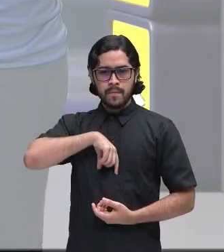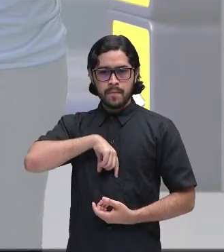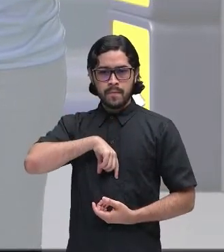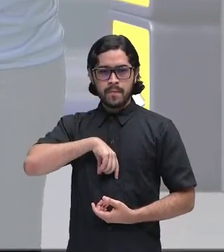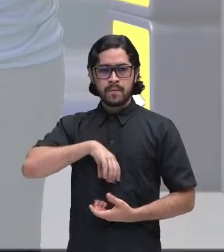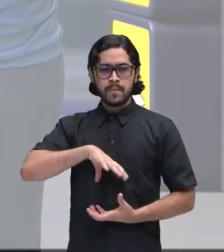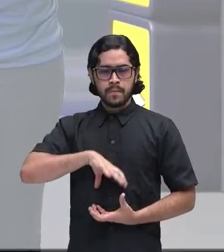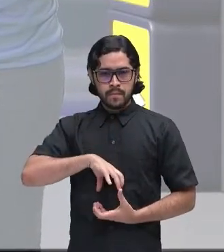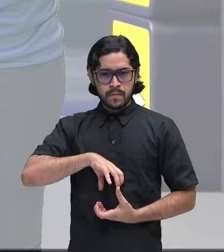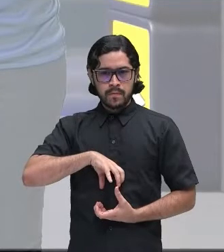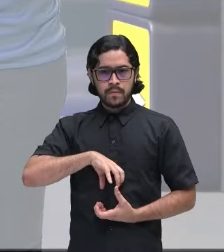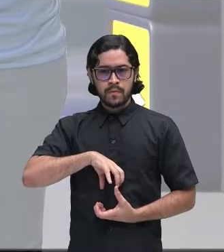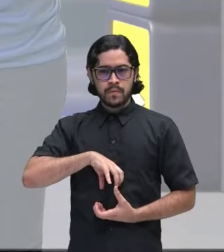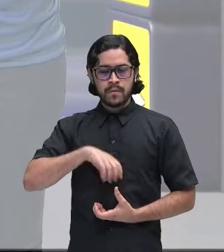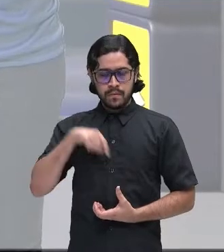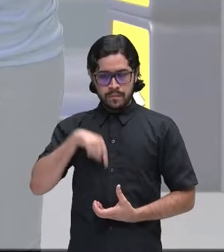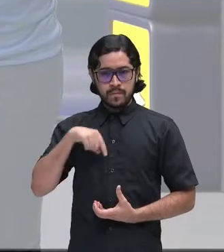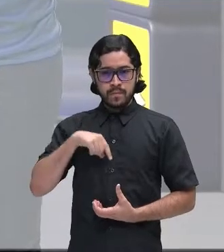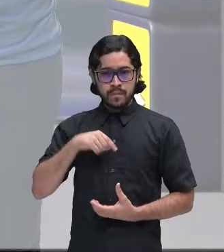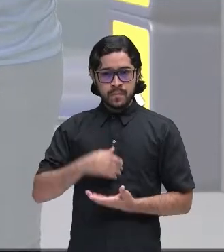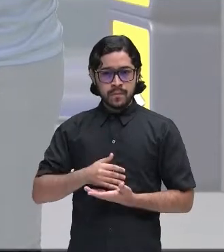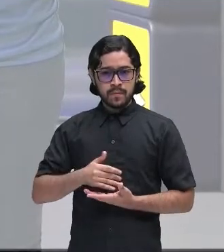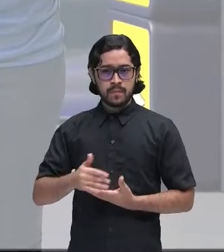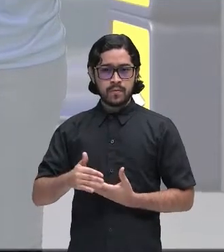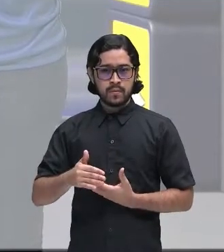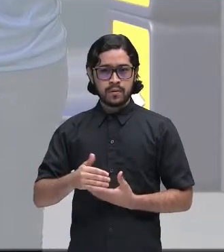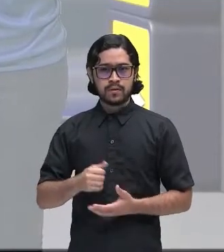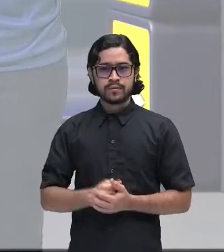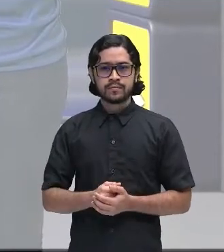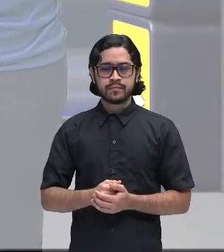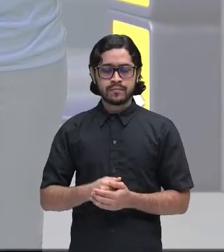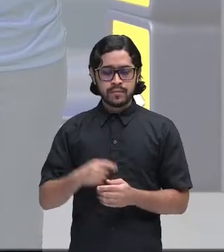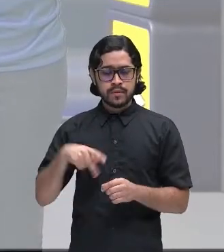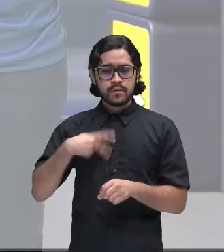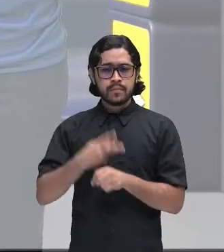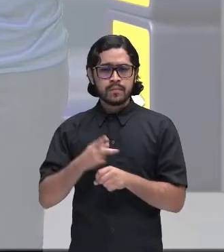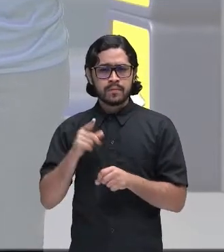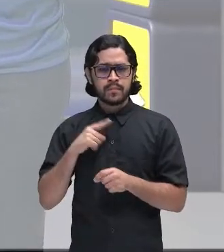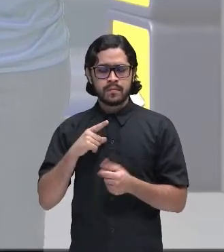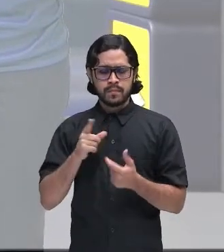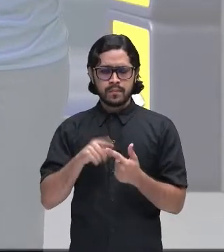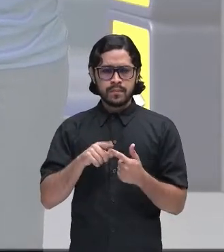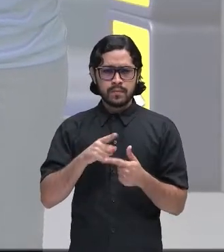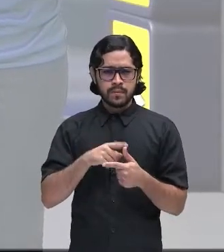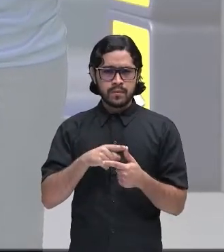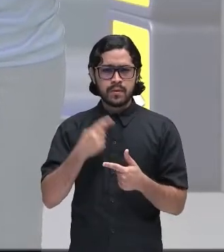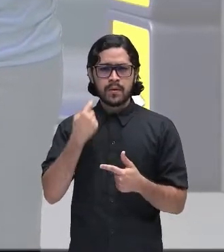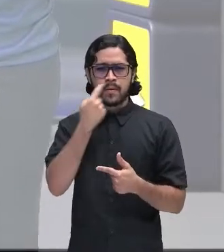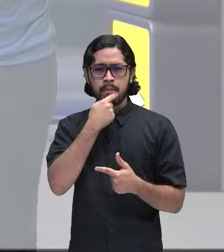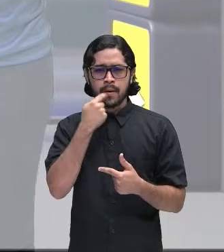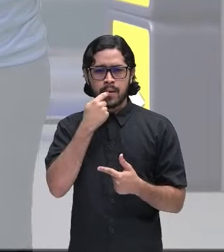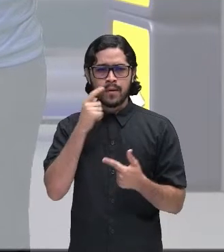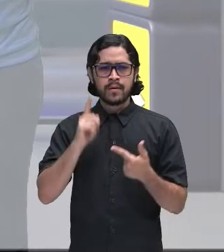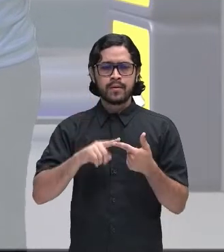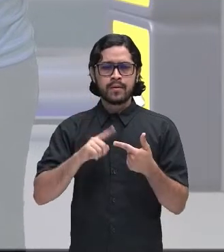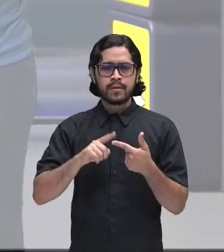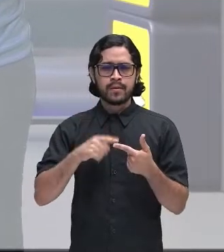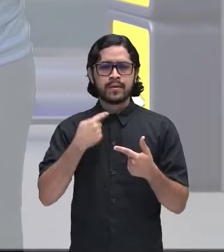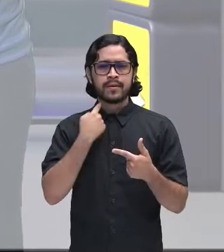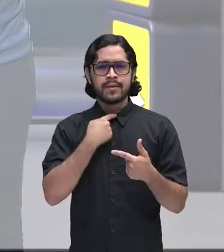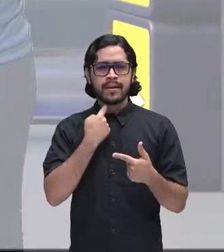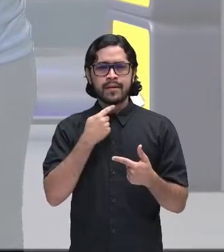digestório, certo? Quem é que vem posteriormente? A faringe. Então nós temos aí a faringe como